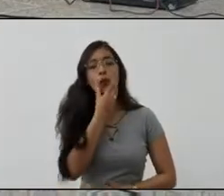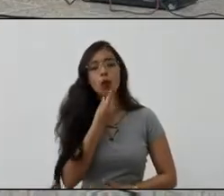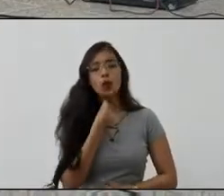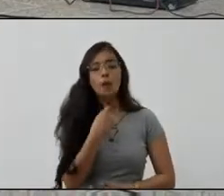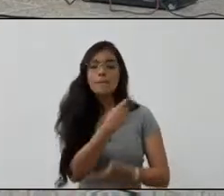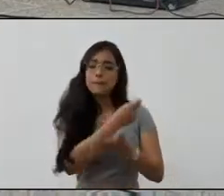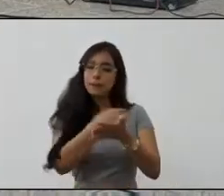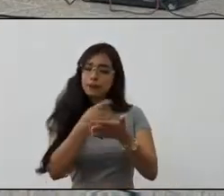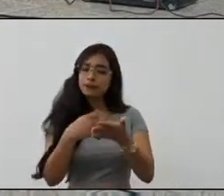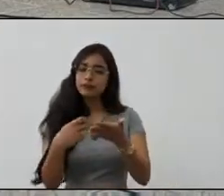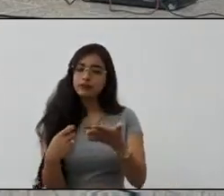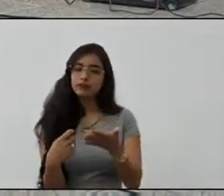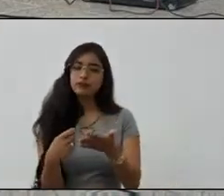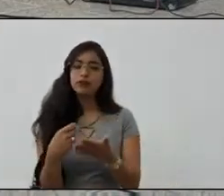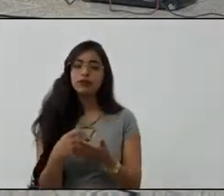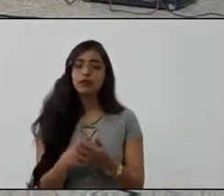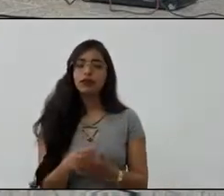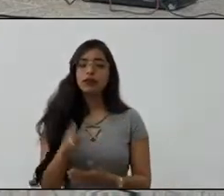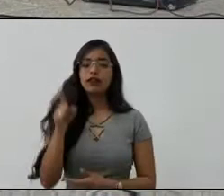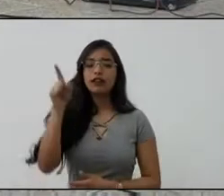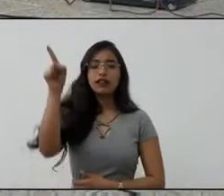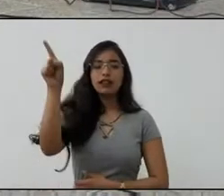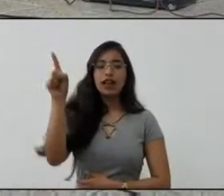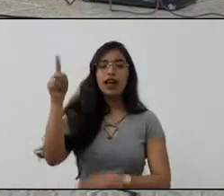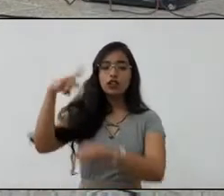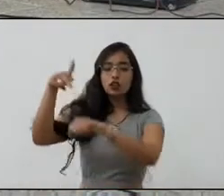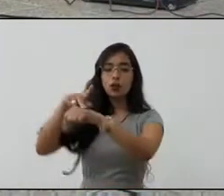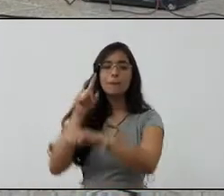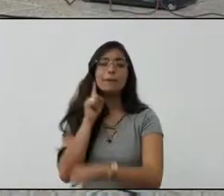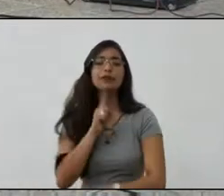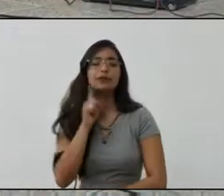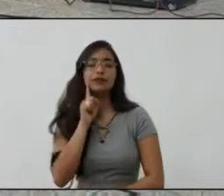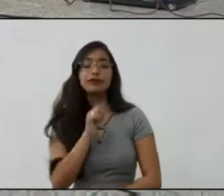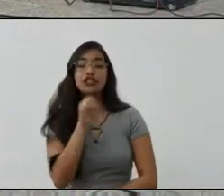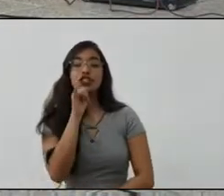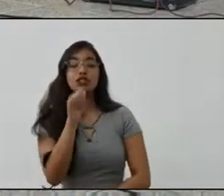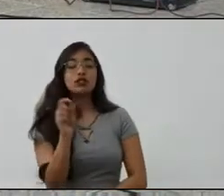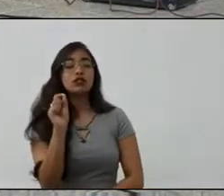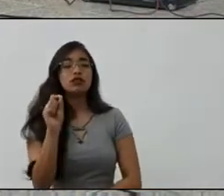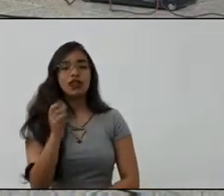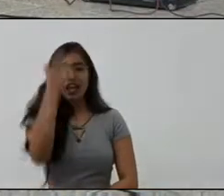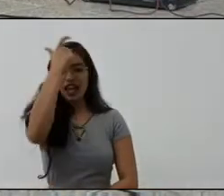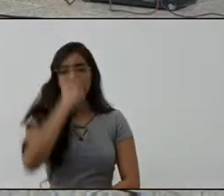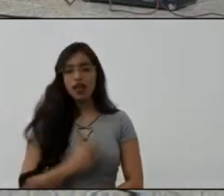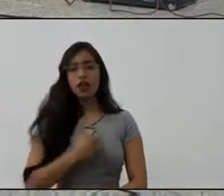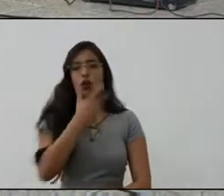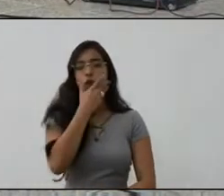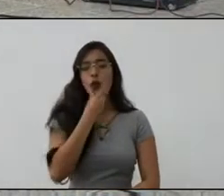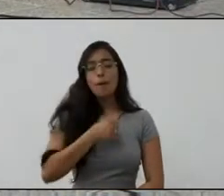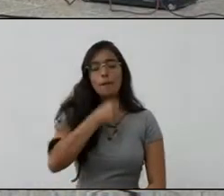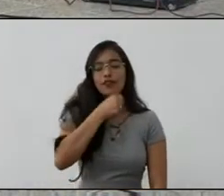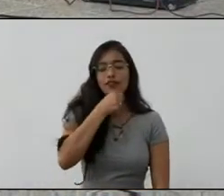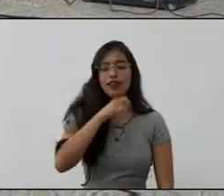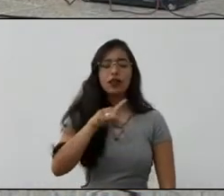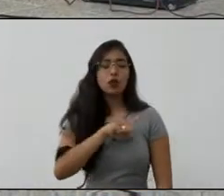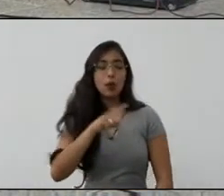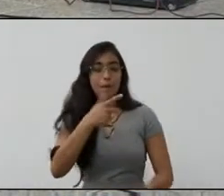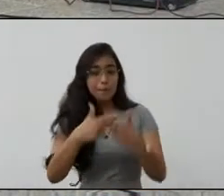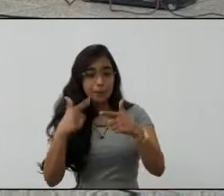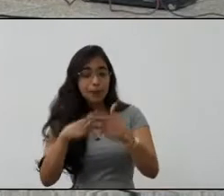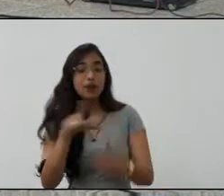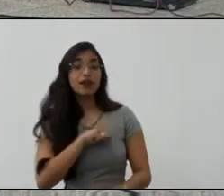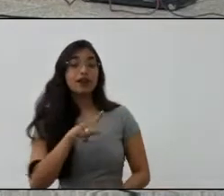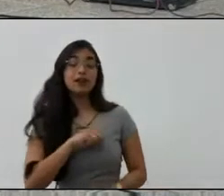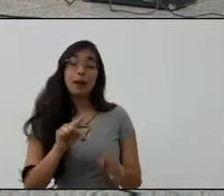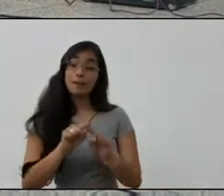Mark Twain, ele disse: sou um homem velho e passei por muitíssimos problemas, mas